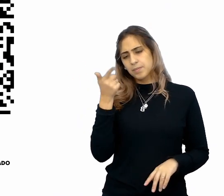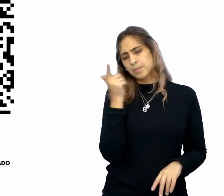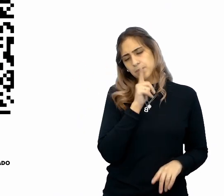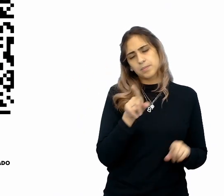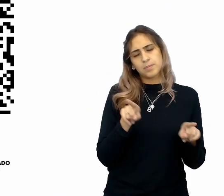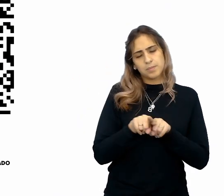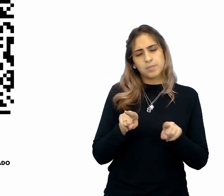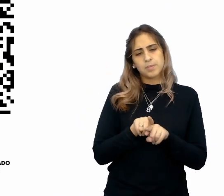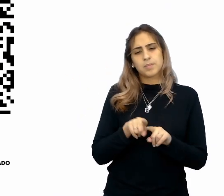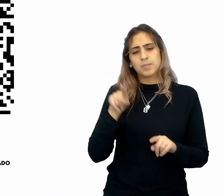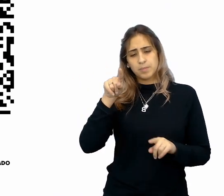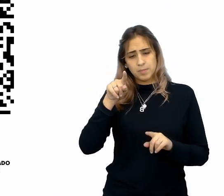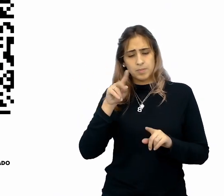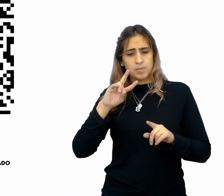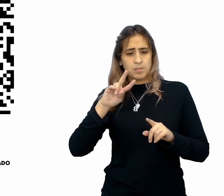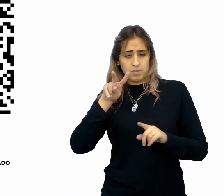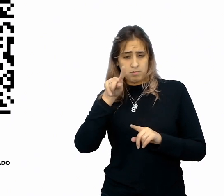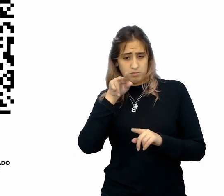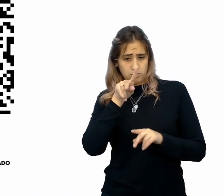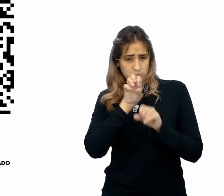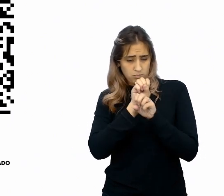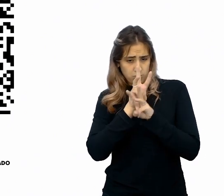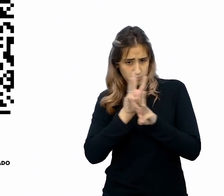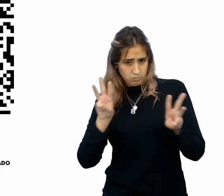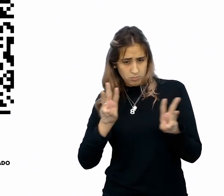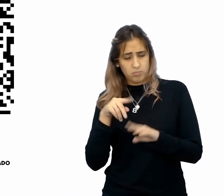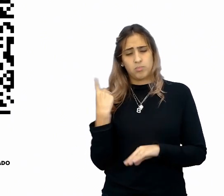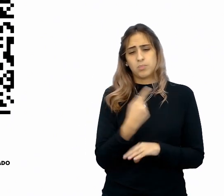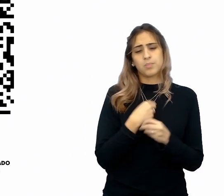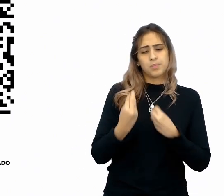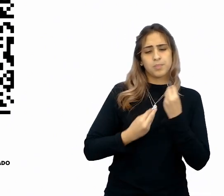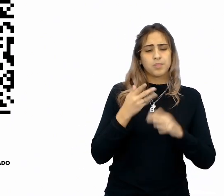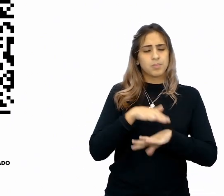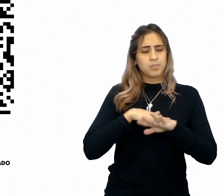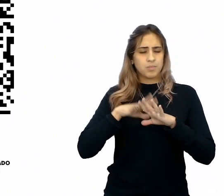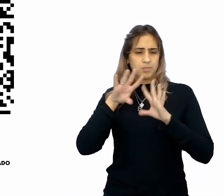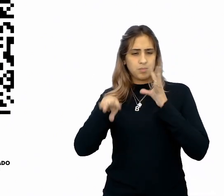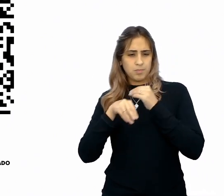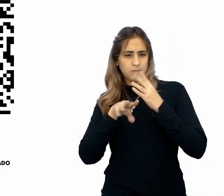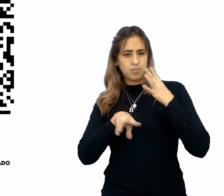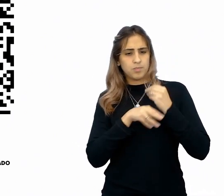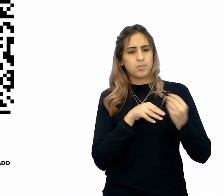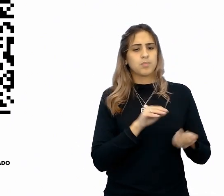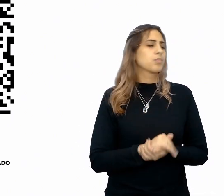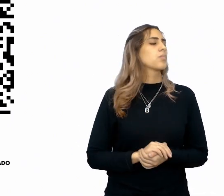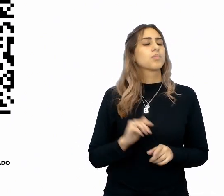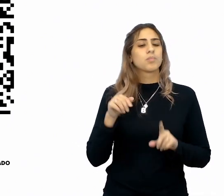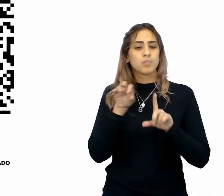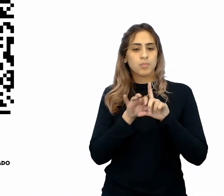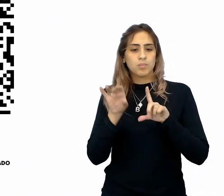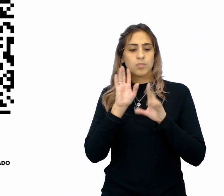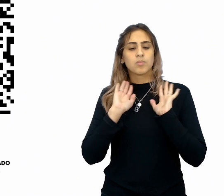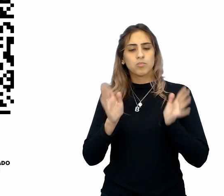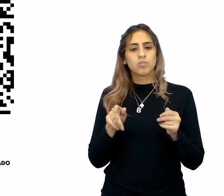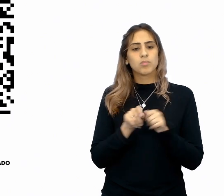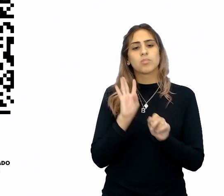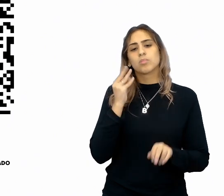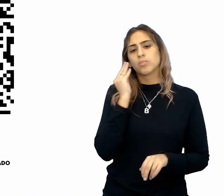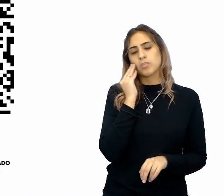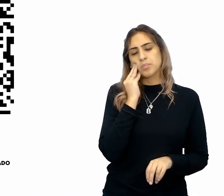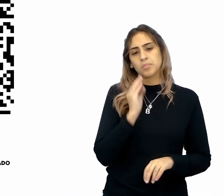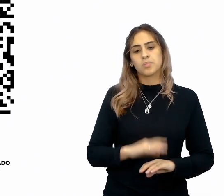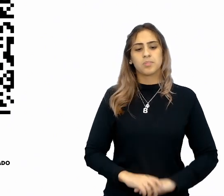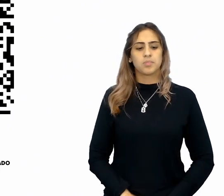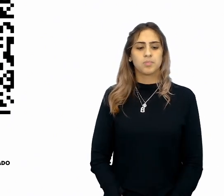conseguir aqui pela plataforma fazer essa conversação através do QR Code que já foi testado,